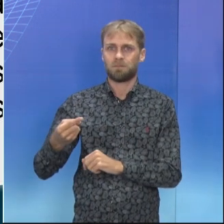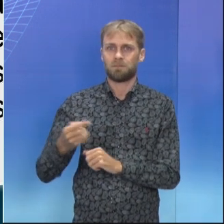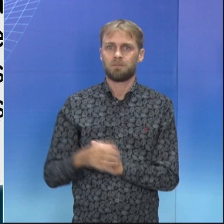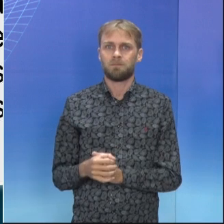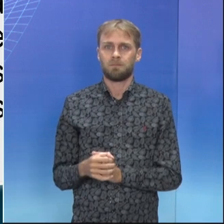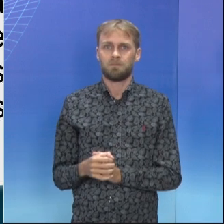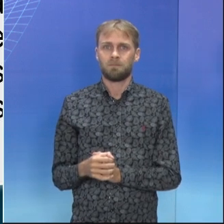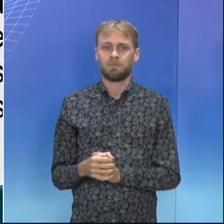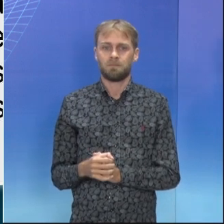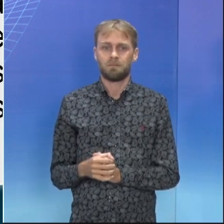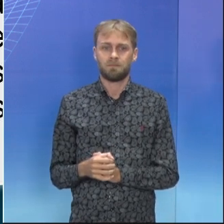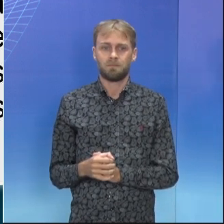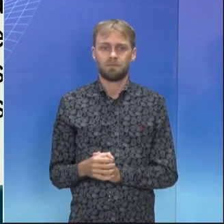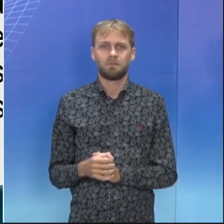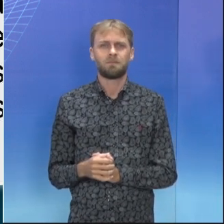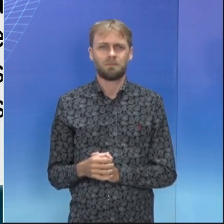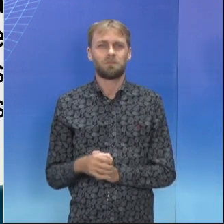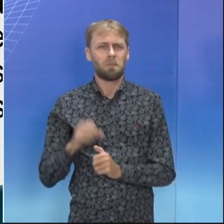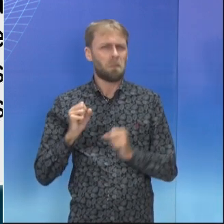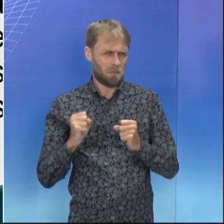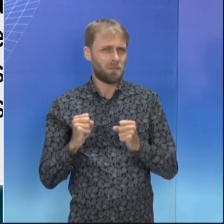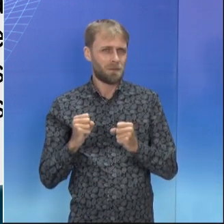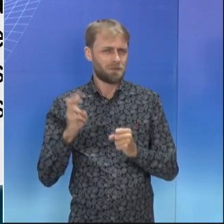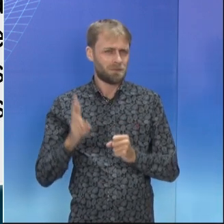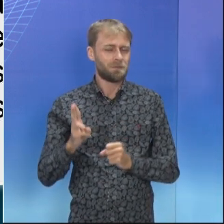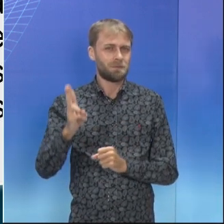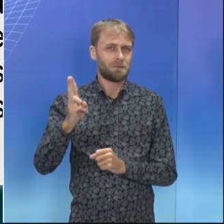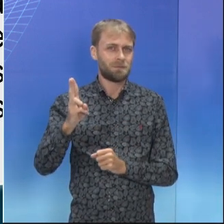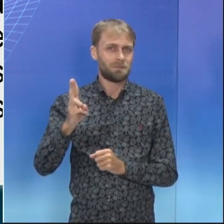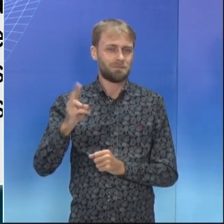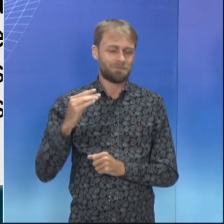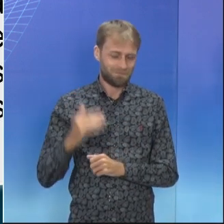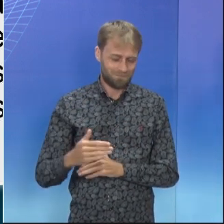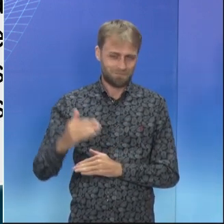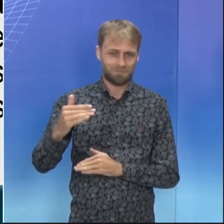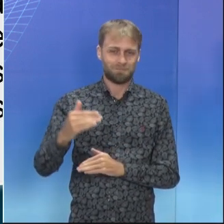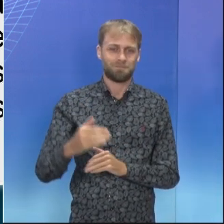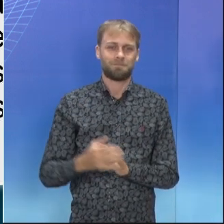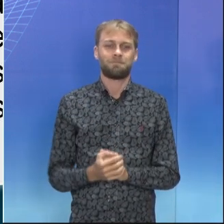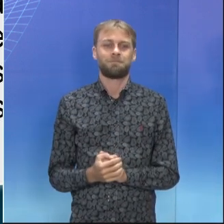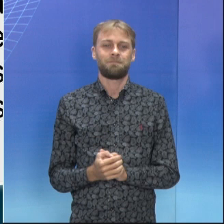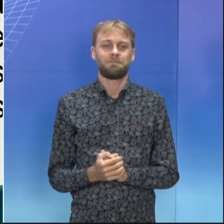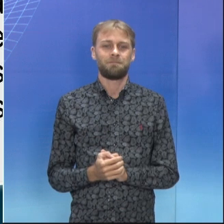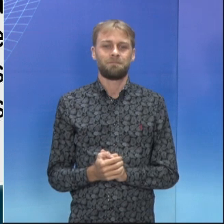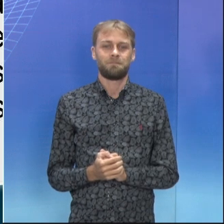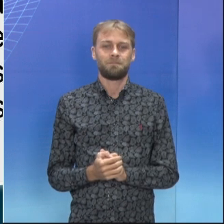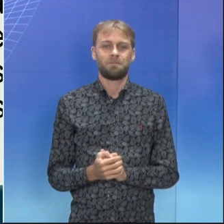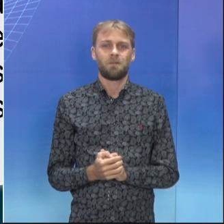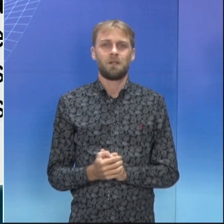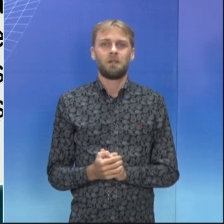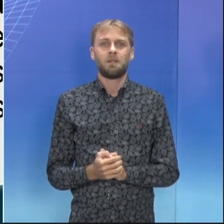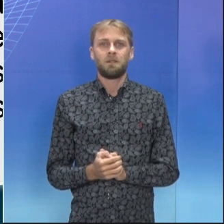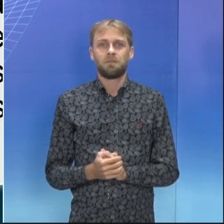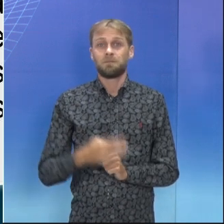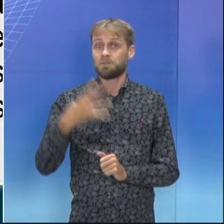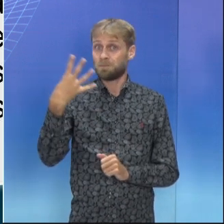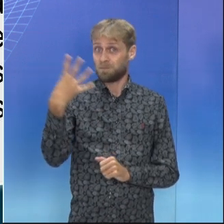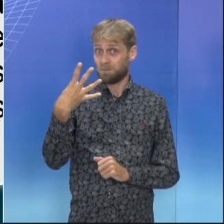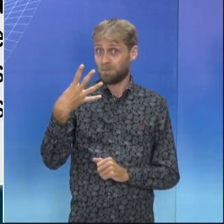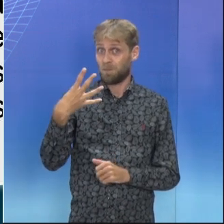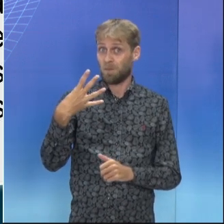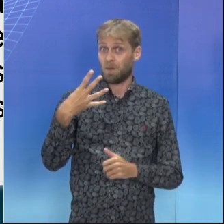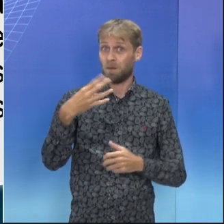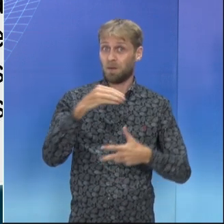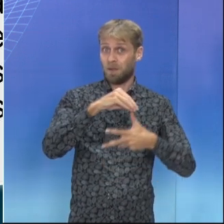gente? Posso passar para outra? E aí, chicos e chicas, muchachos e muchachas, posso? Adelante? Então, vamos.